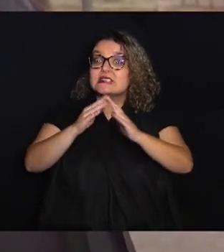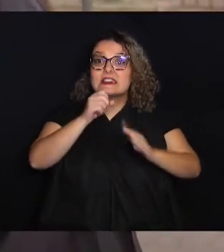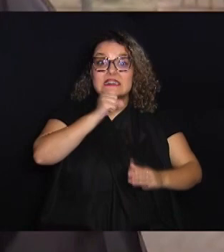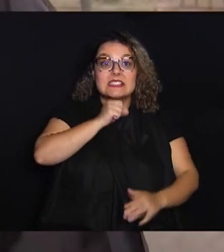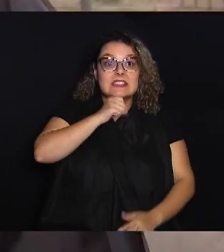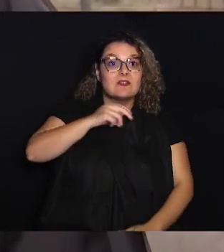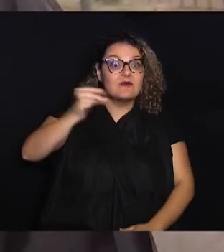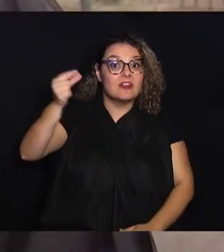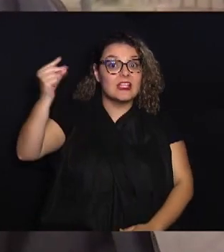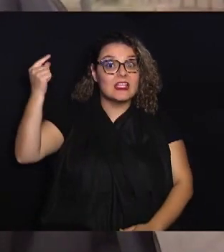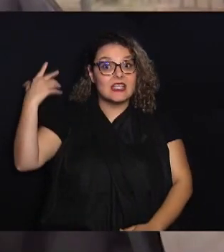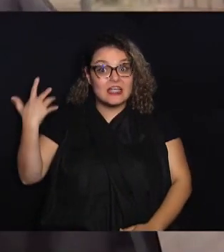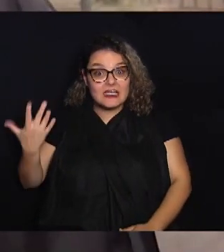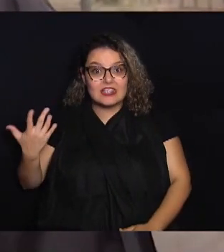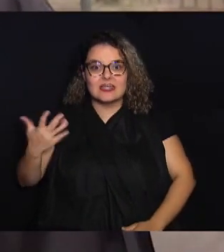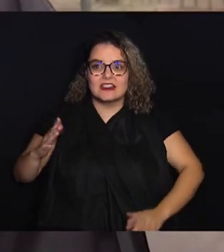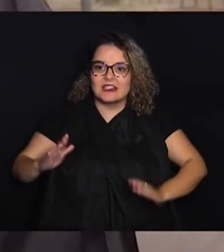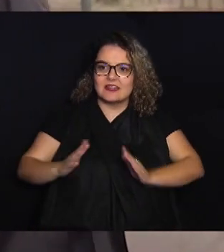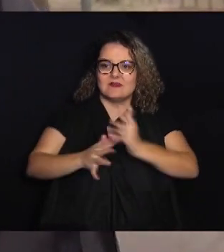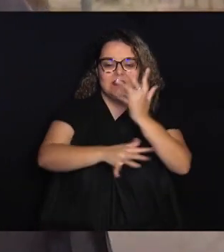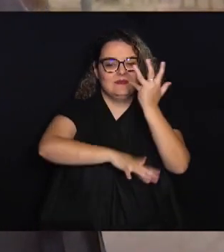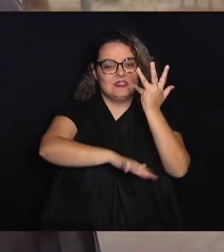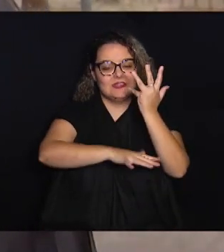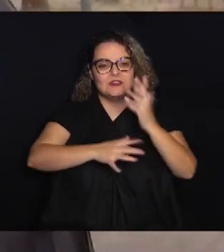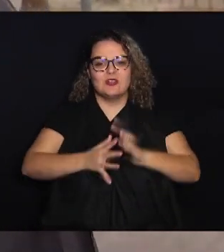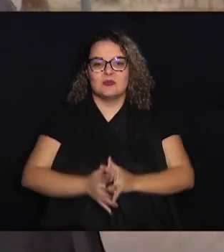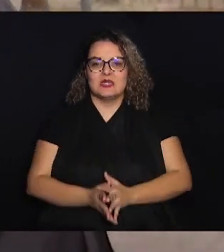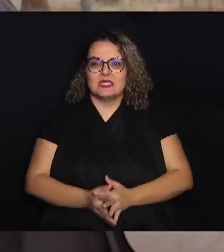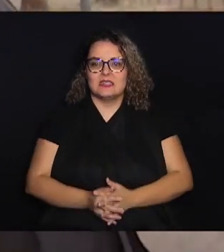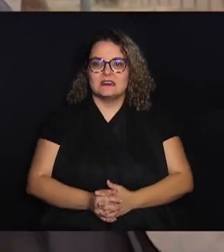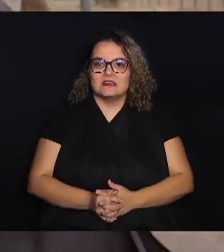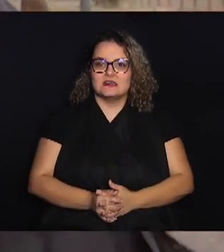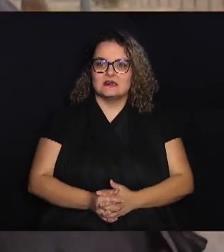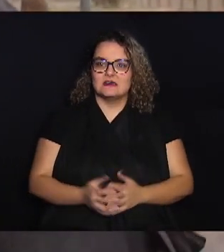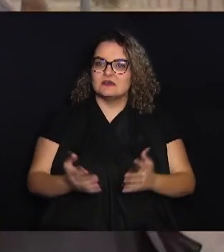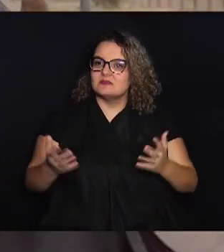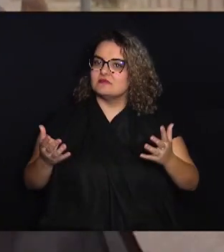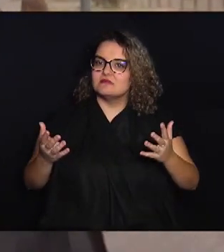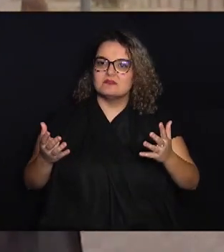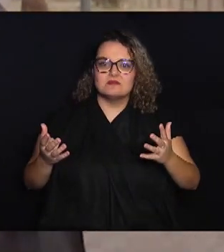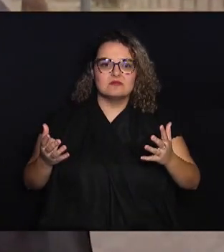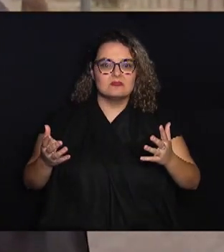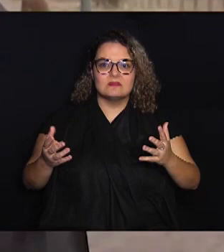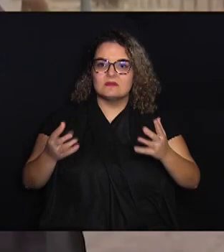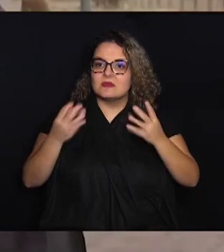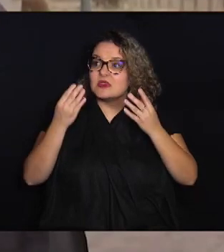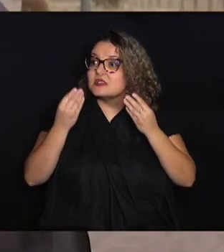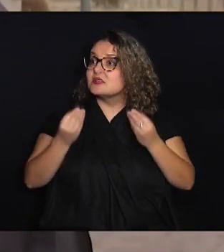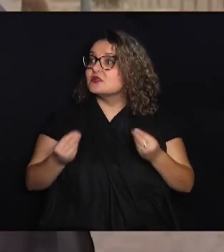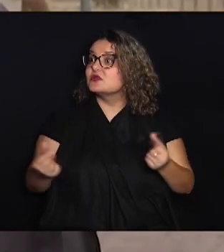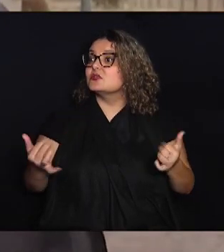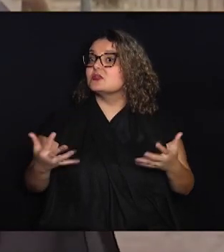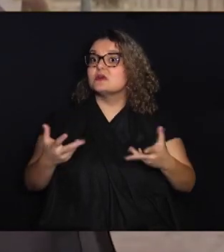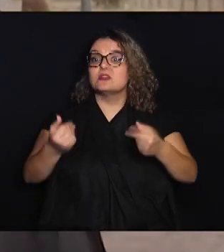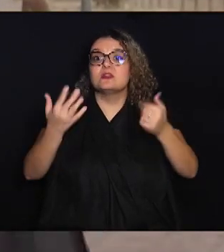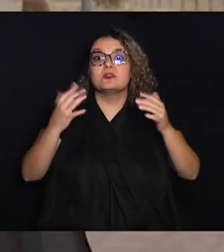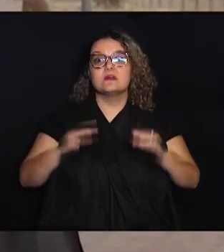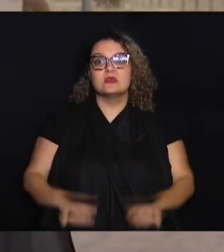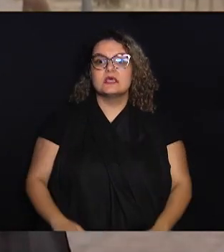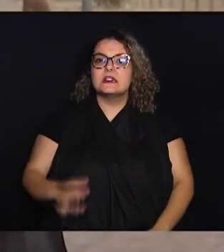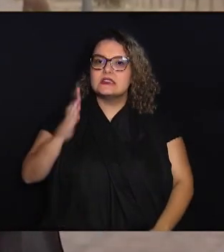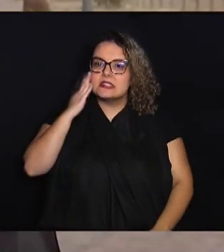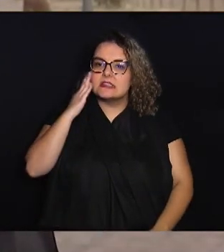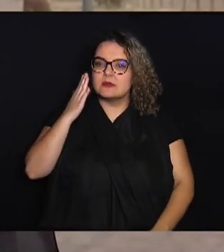né? Assim, em frente à praça, né? Mas se destrói tudo isso, né? Você sabe que lá na